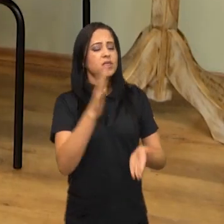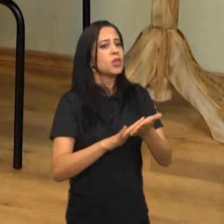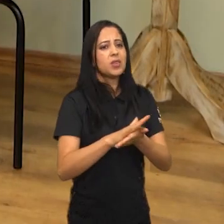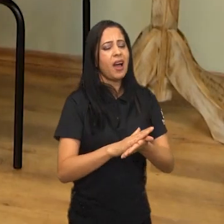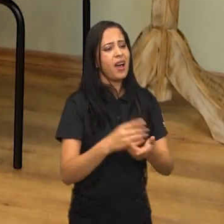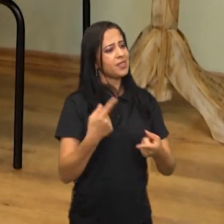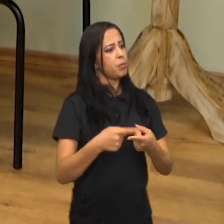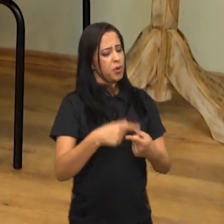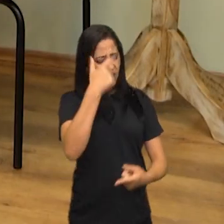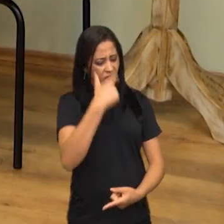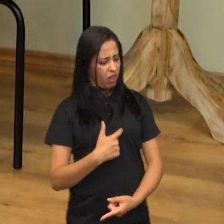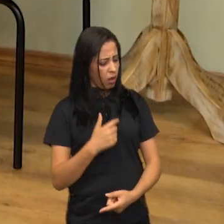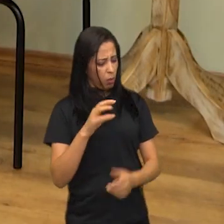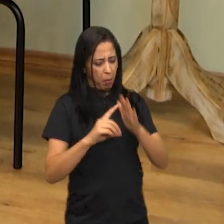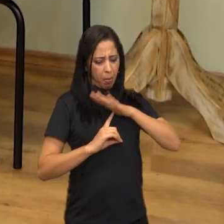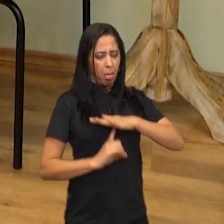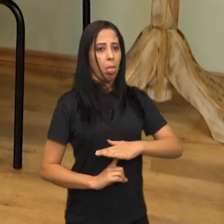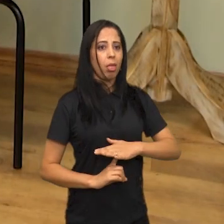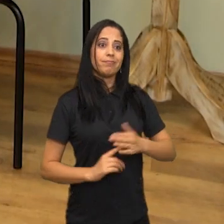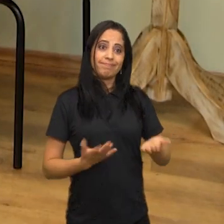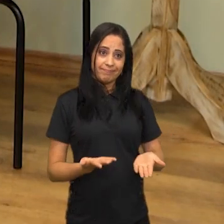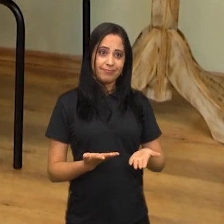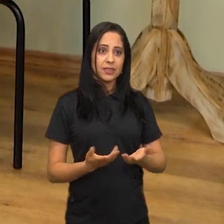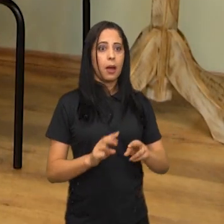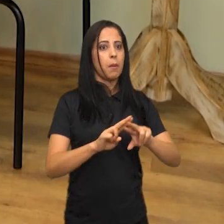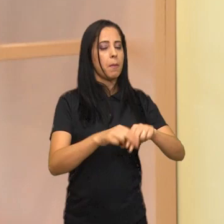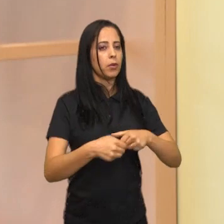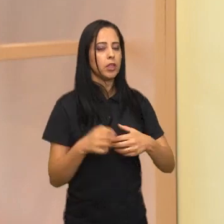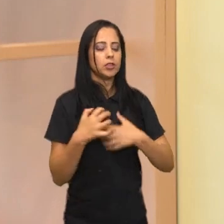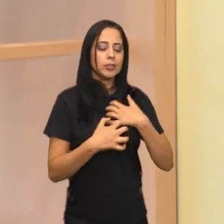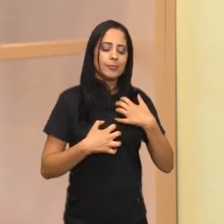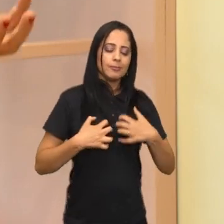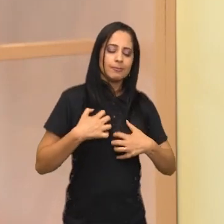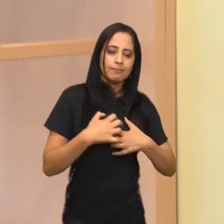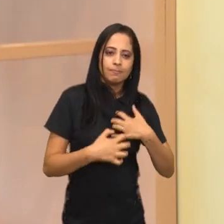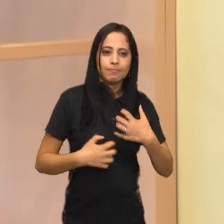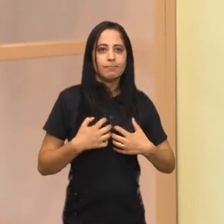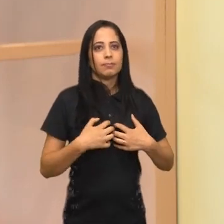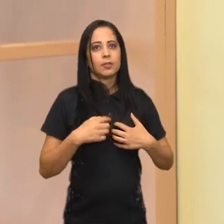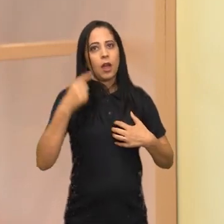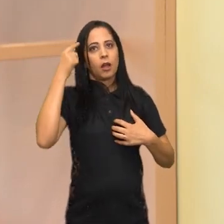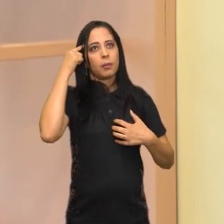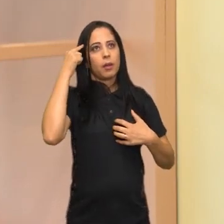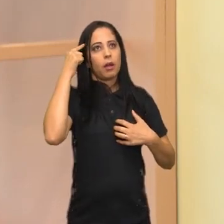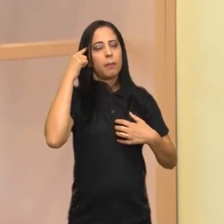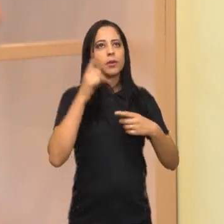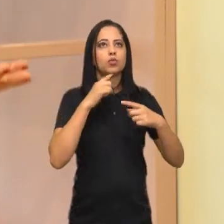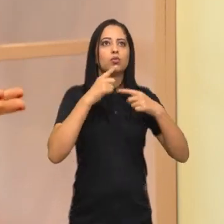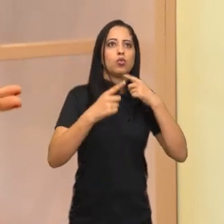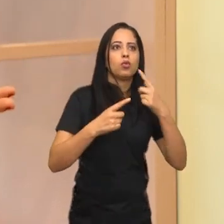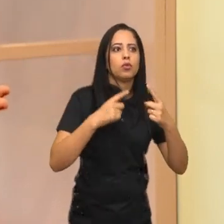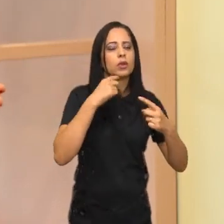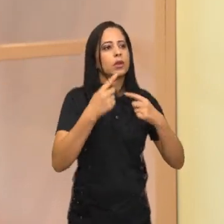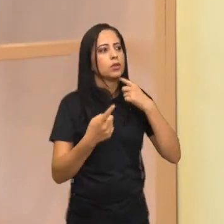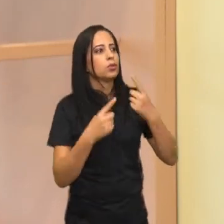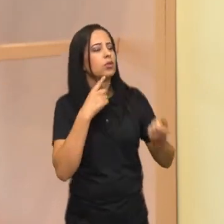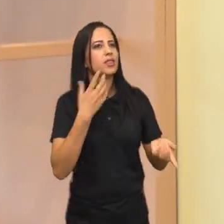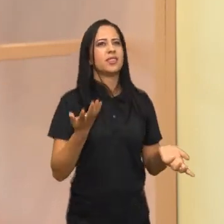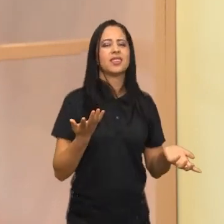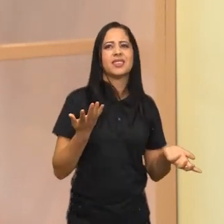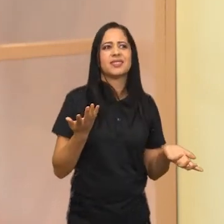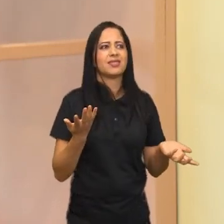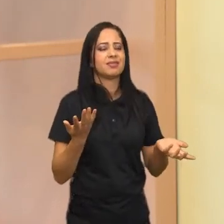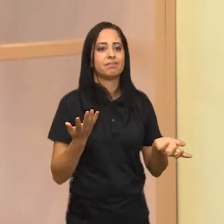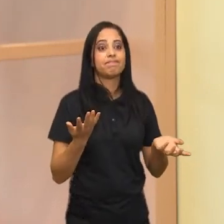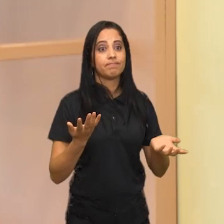assim? Então isso gera um desconforto, dúvidas enormes e você começa a questionar tudo na sua vida.